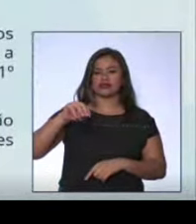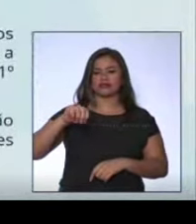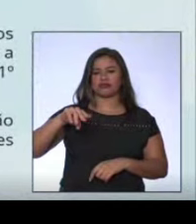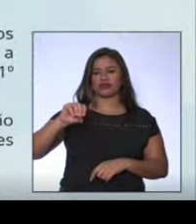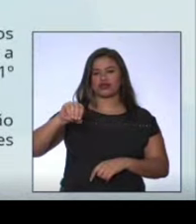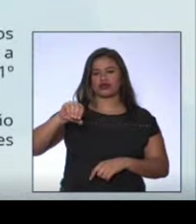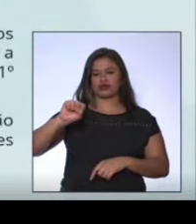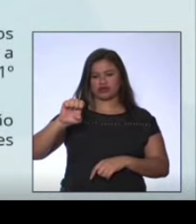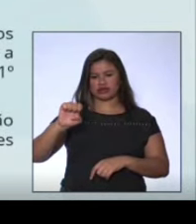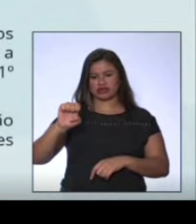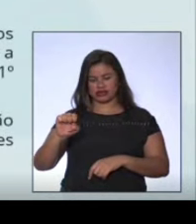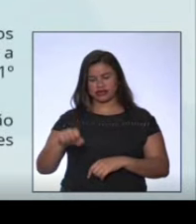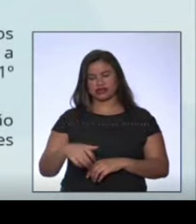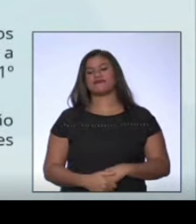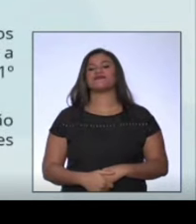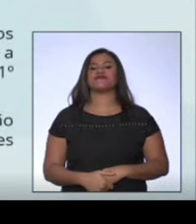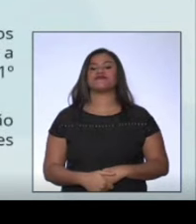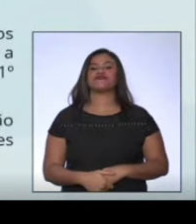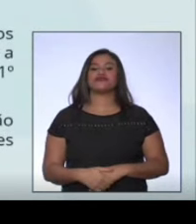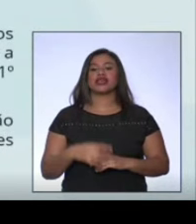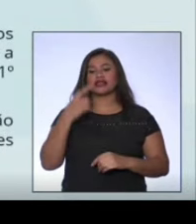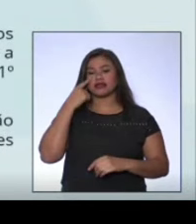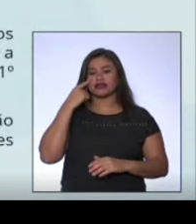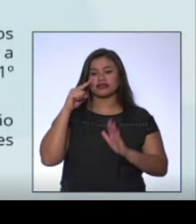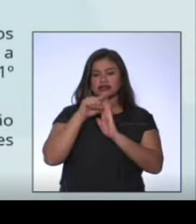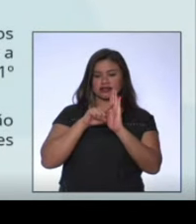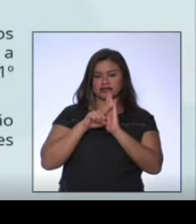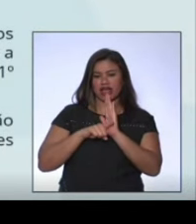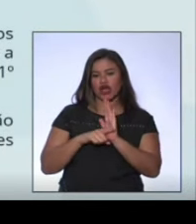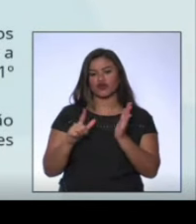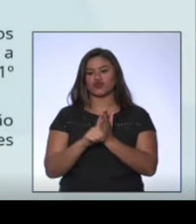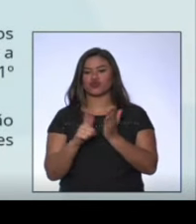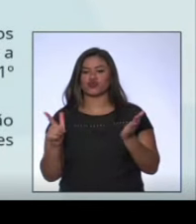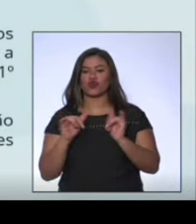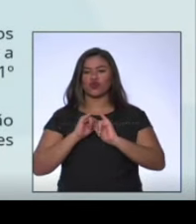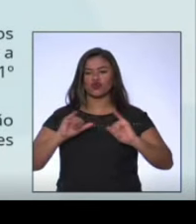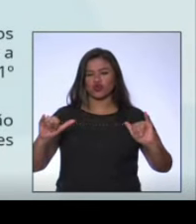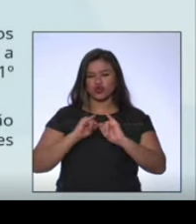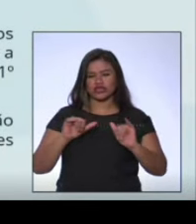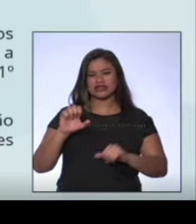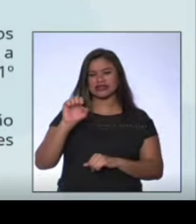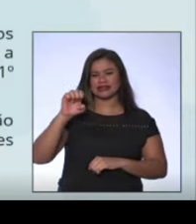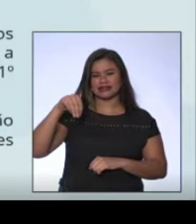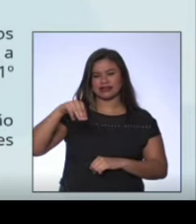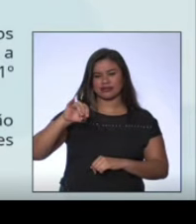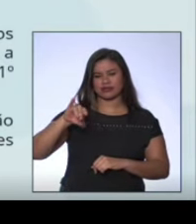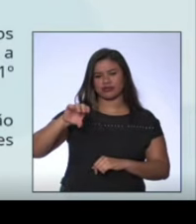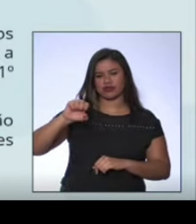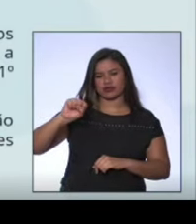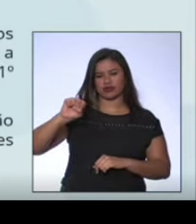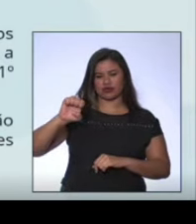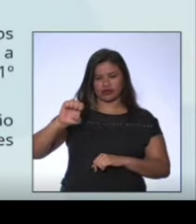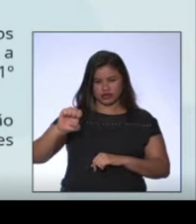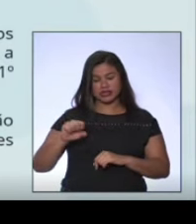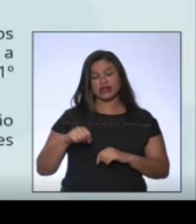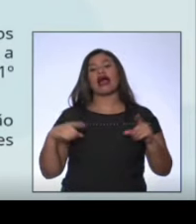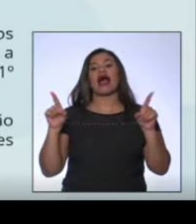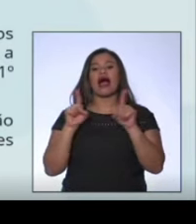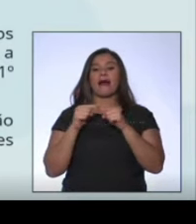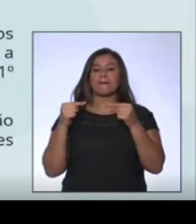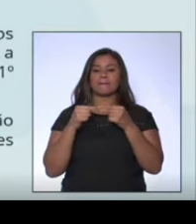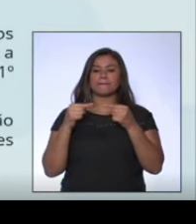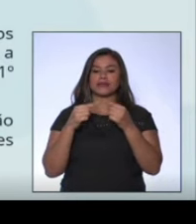é analisar os elementos constitutivos do gênero notícia e suas semioses, a partir das atividades do caderno do aluno do